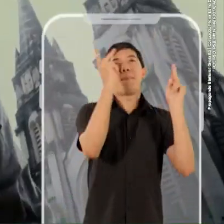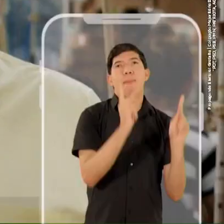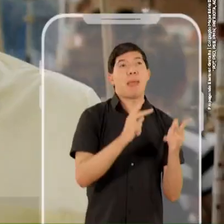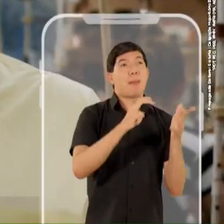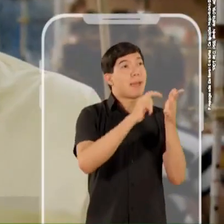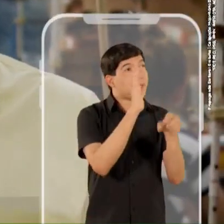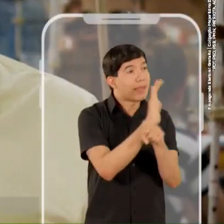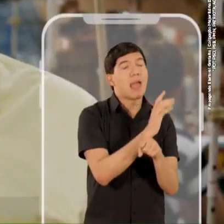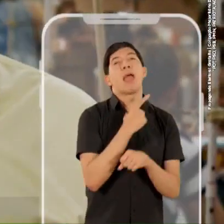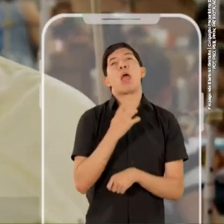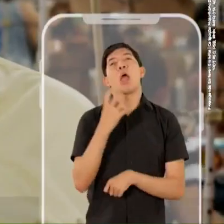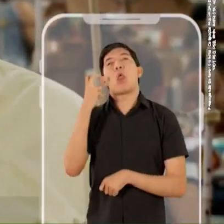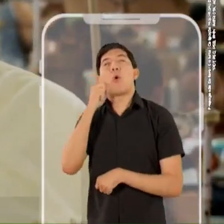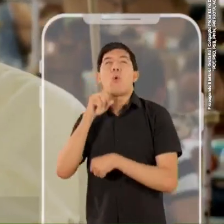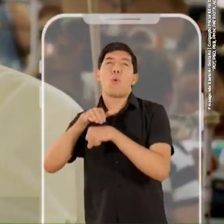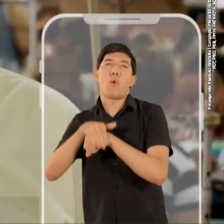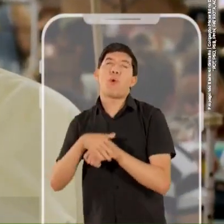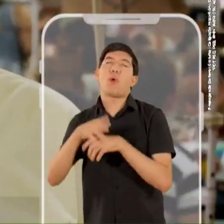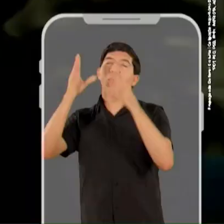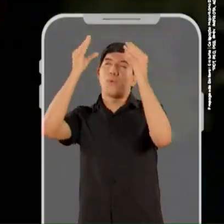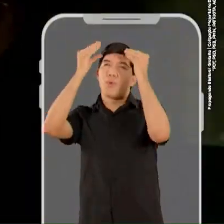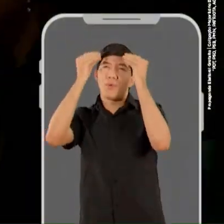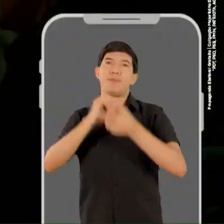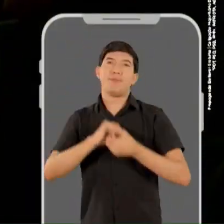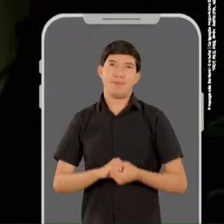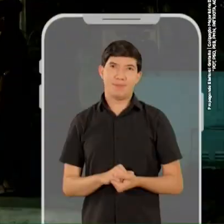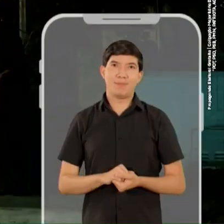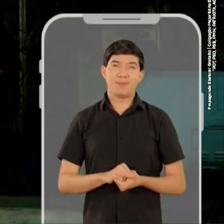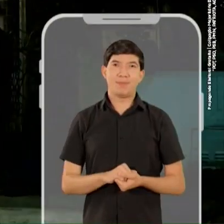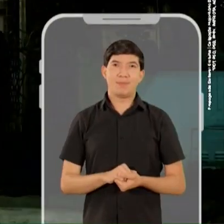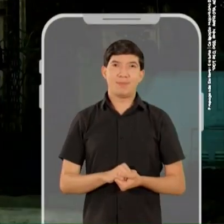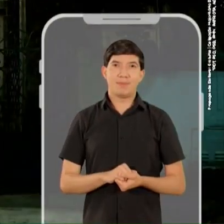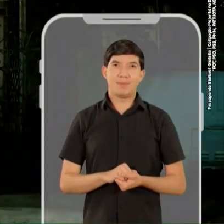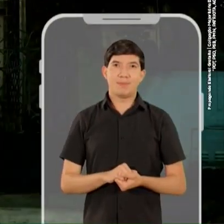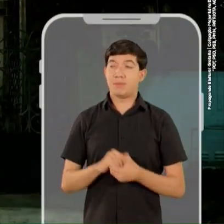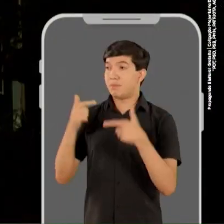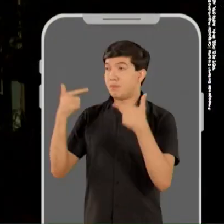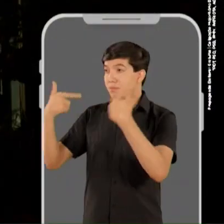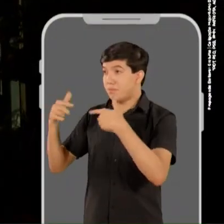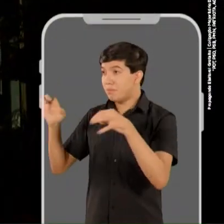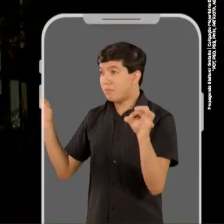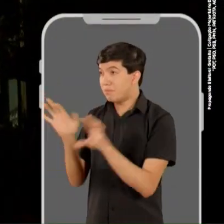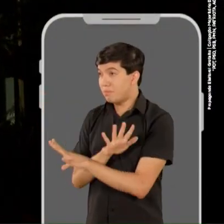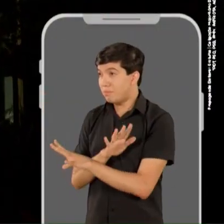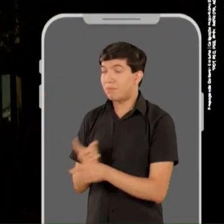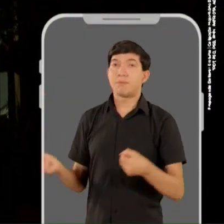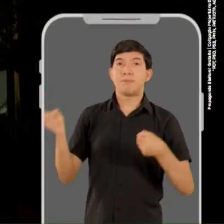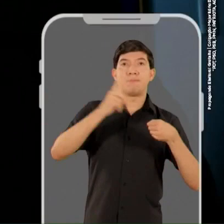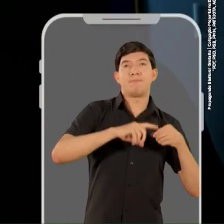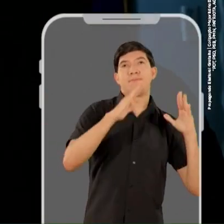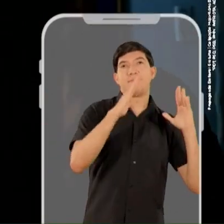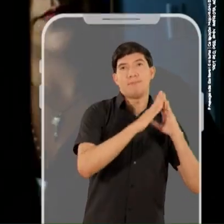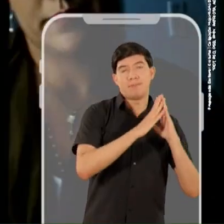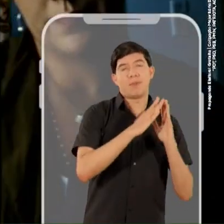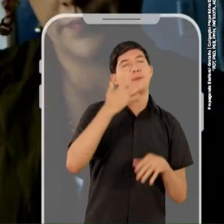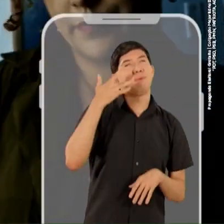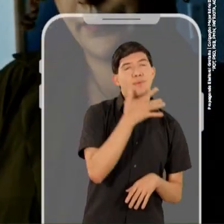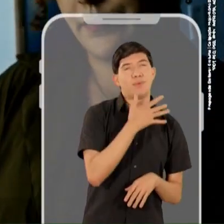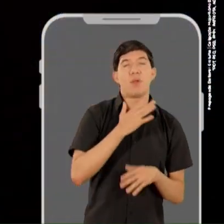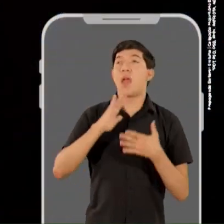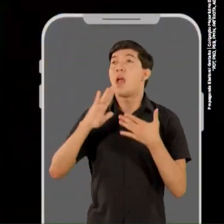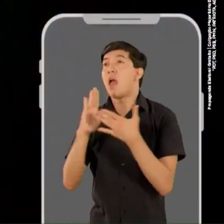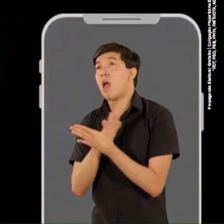durante o dia e dormirem em paz à noite. Voltar para casa do trabalho tem um gosto especial. Quem trabalha sabe, e quem tá